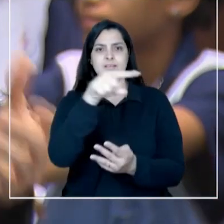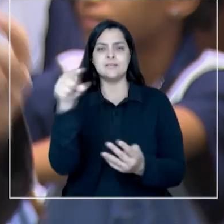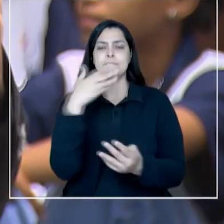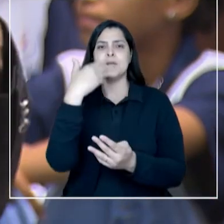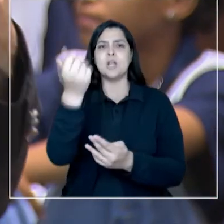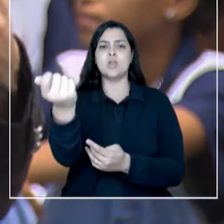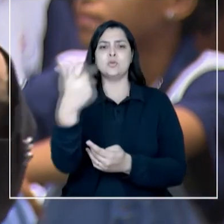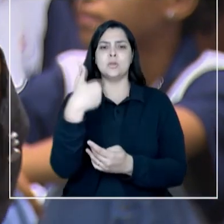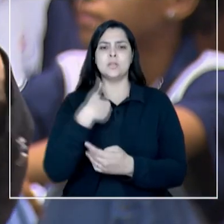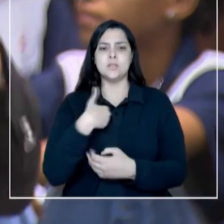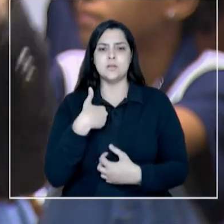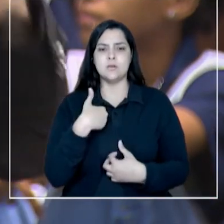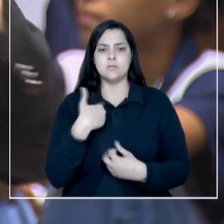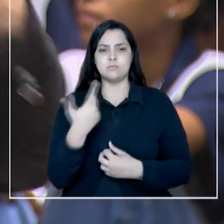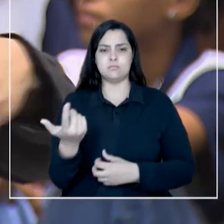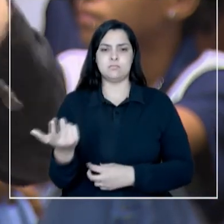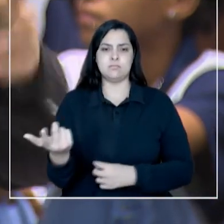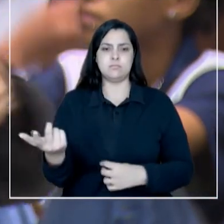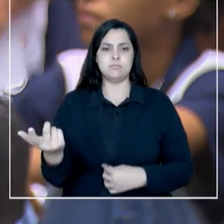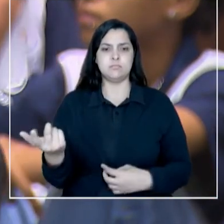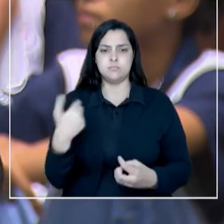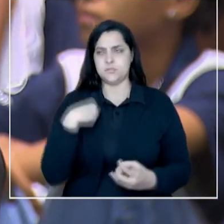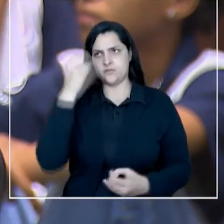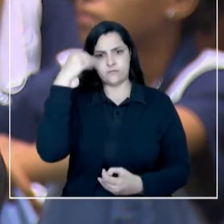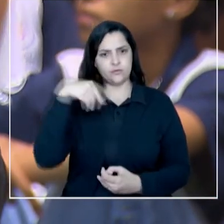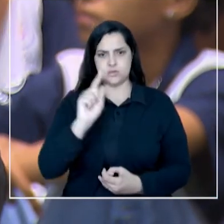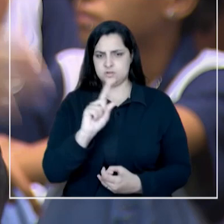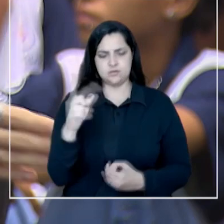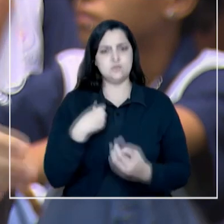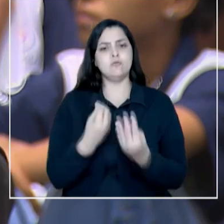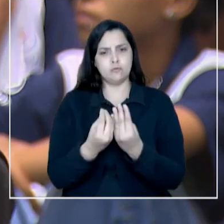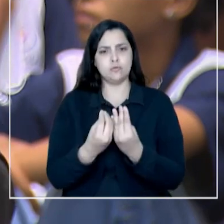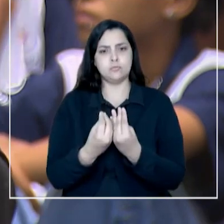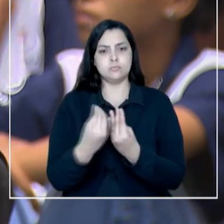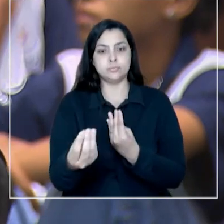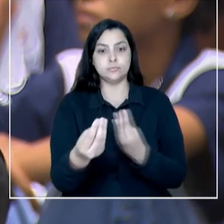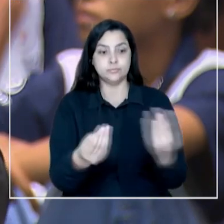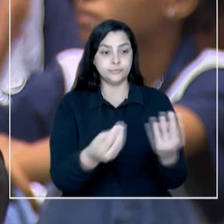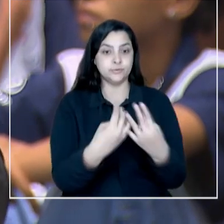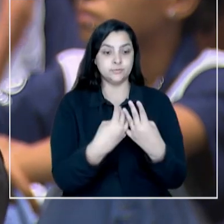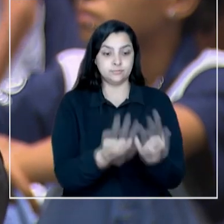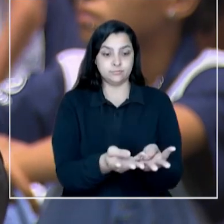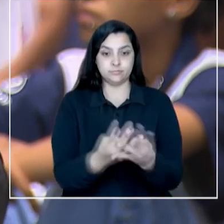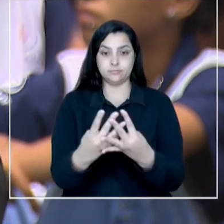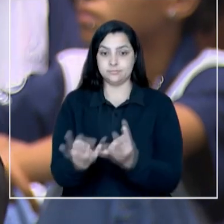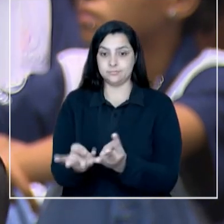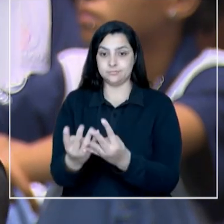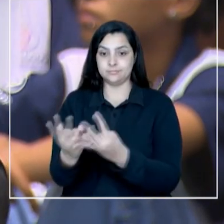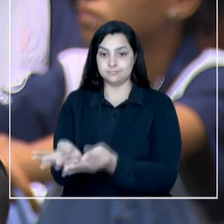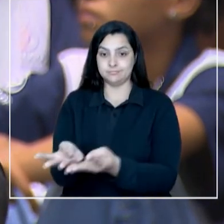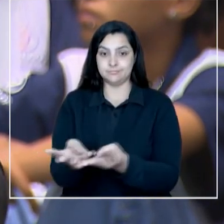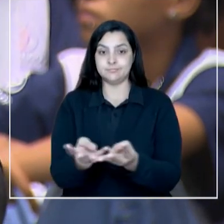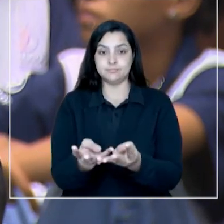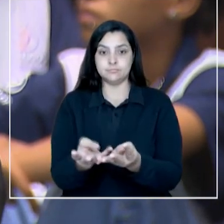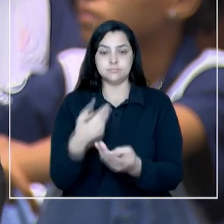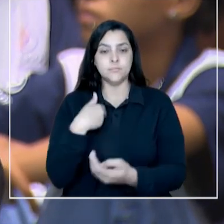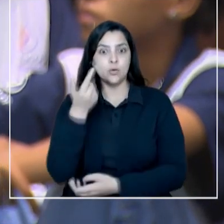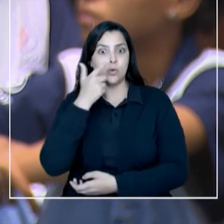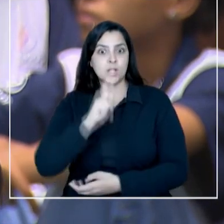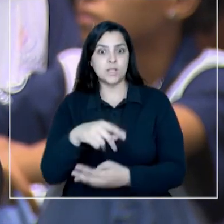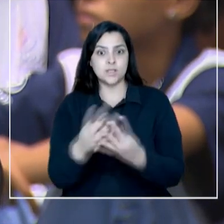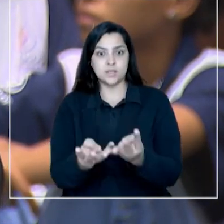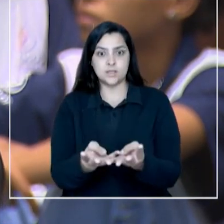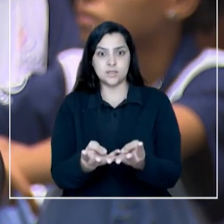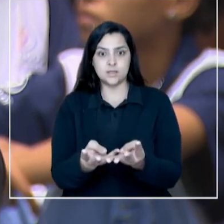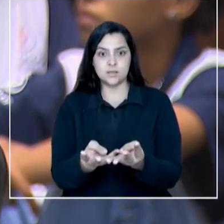minha. E eu falei, mas eu não vou desistir, vamos aí. E aí abri o jogo do pôquer e eu ganhei. Eu fiz o Royal Flush